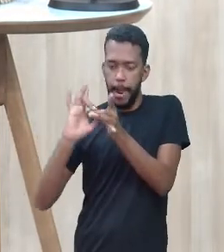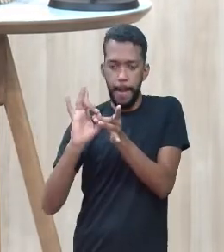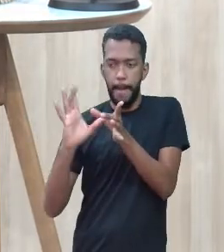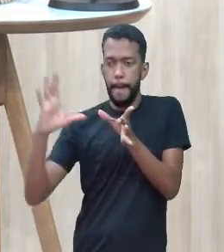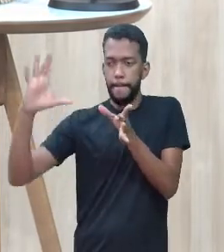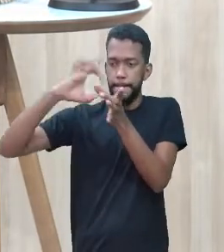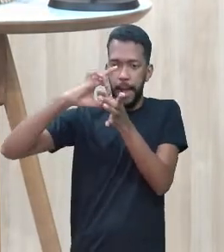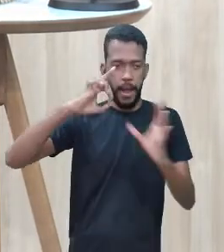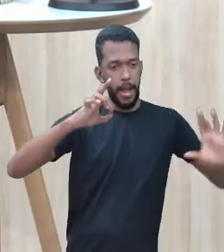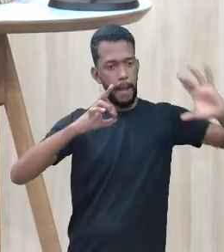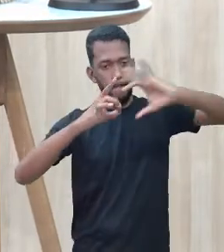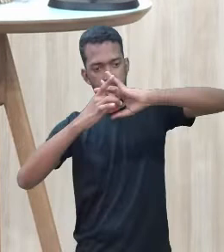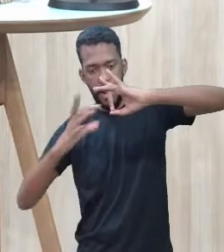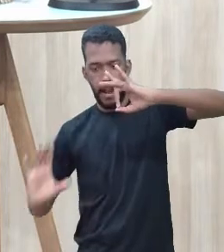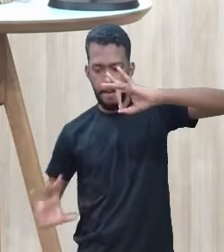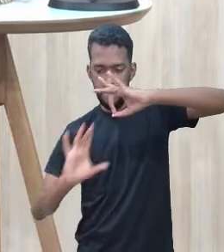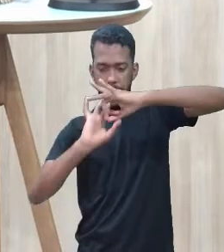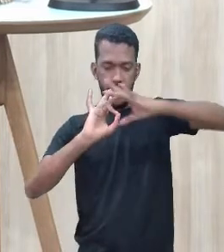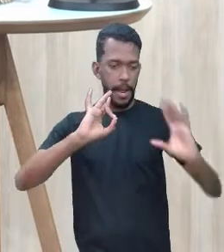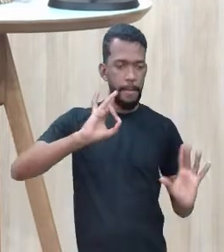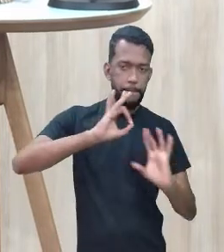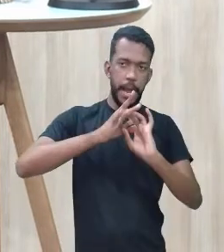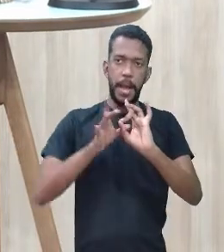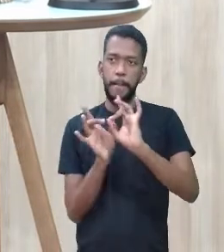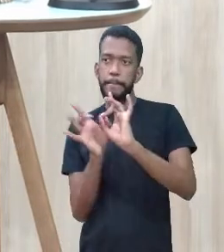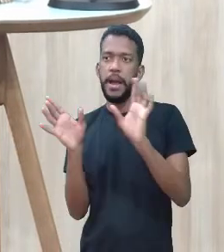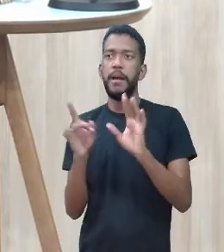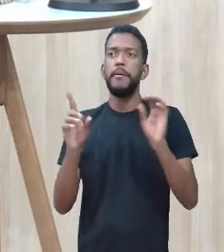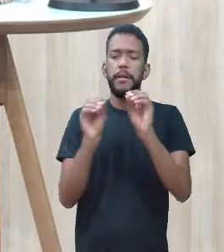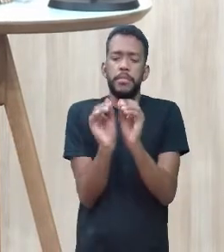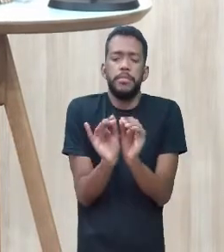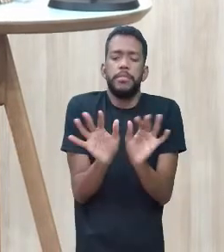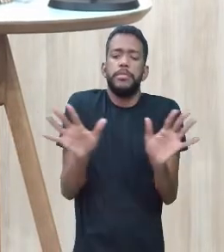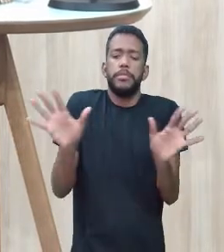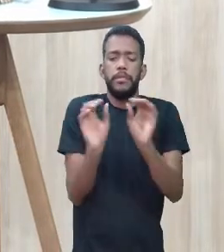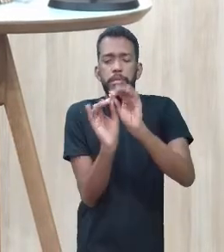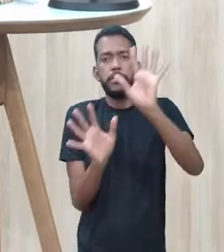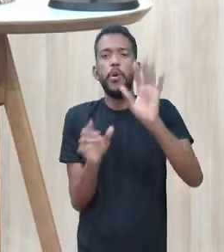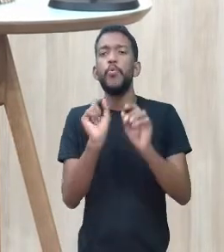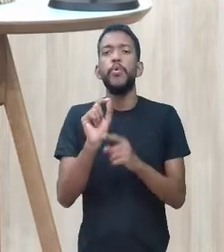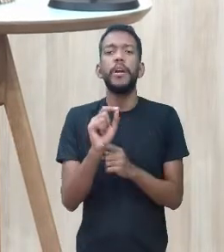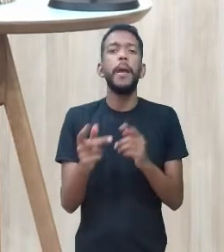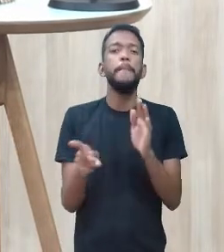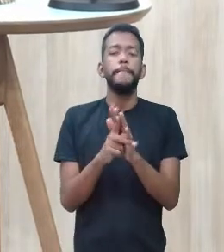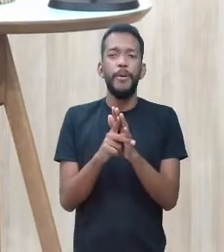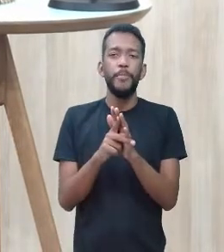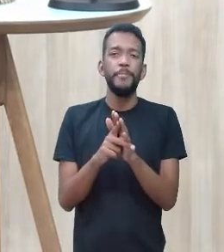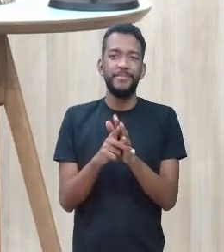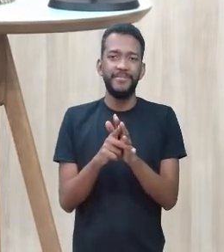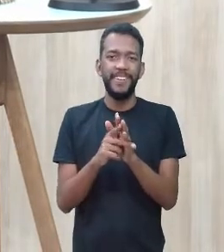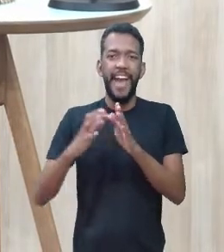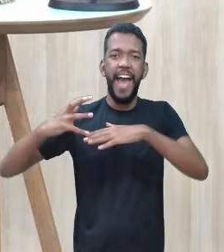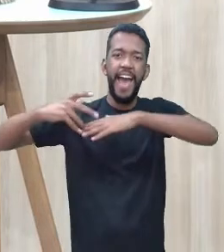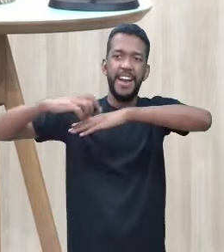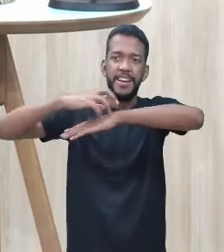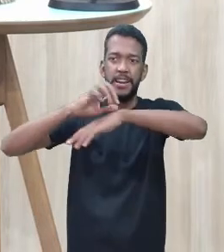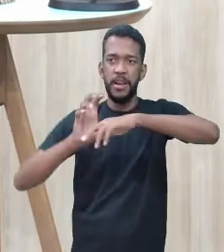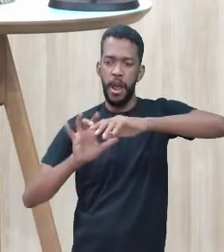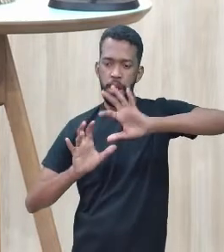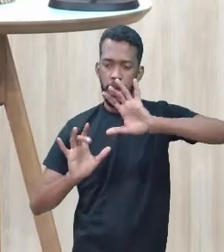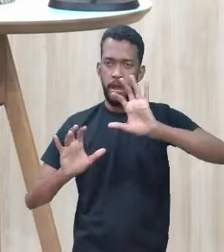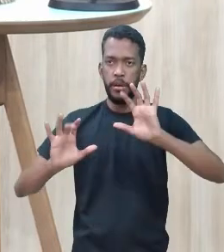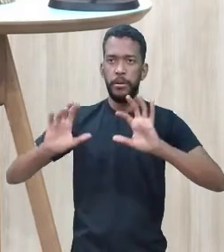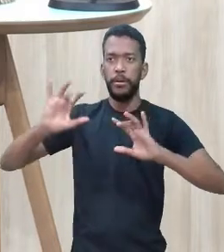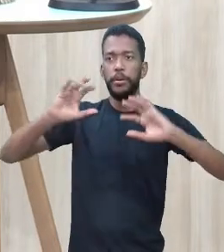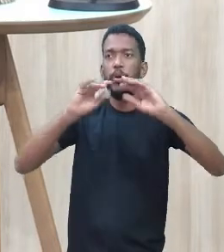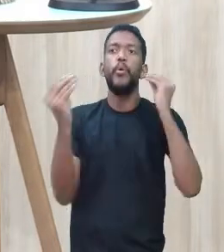buscar uma imagem que representasse a teia. Fui buscar a teia de aranhas. É isso mesmo, é esse emaranhado.